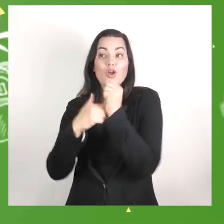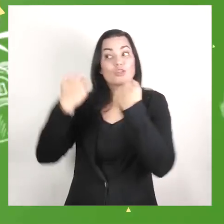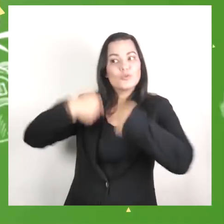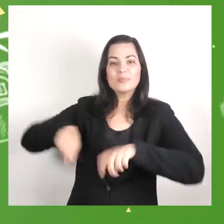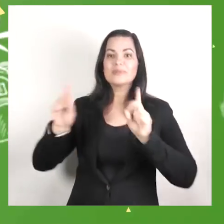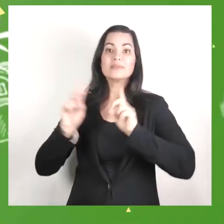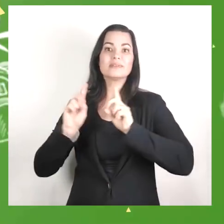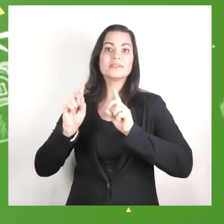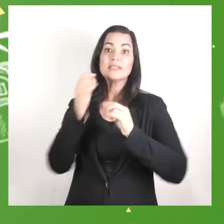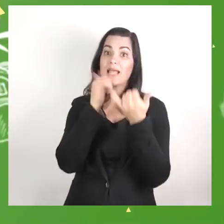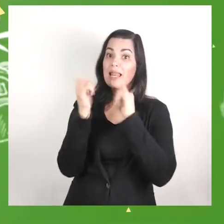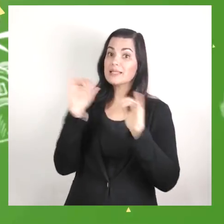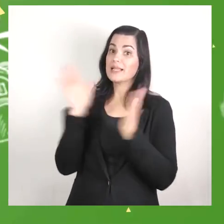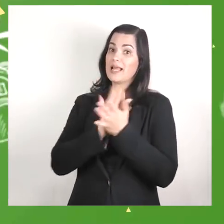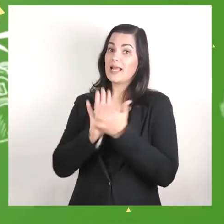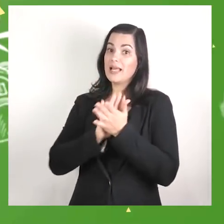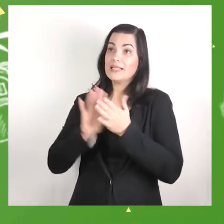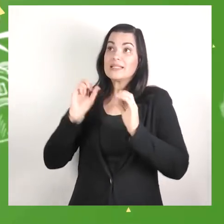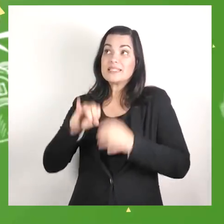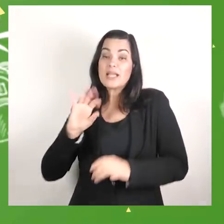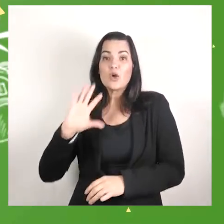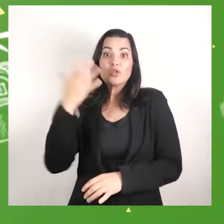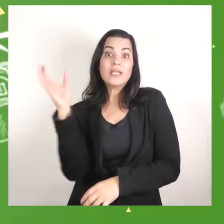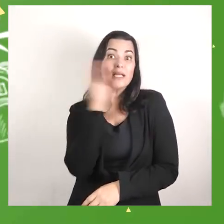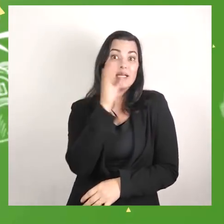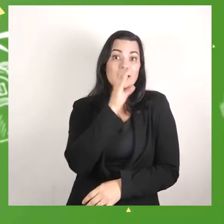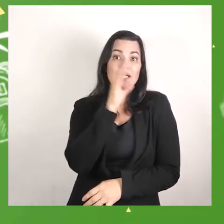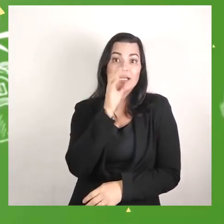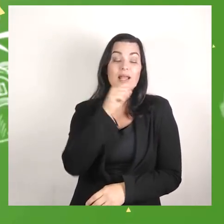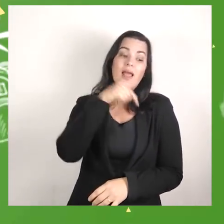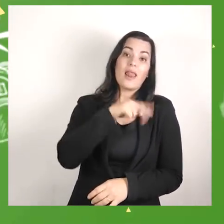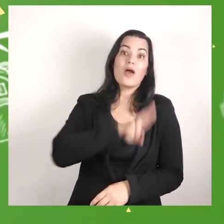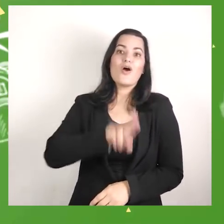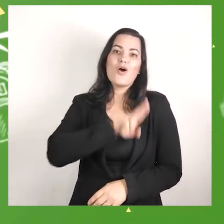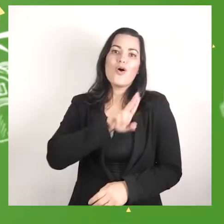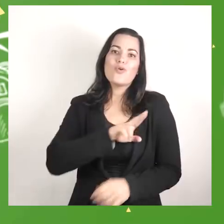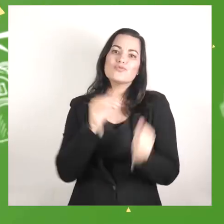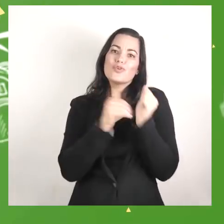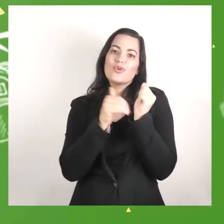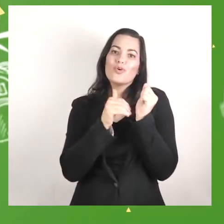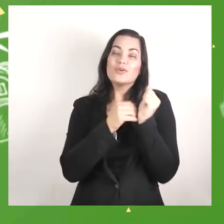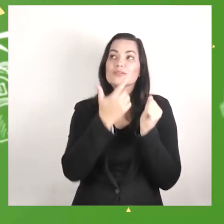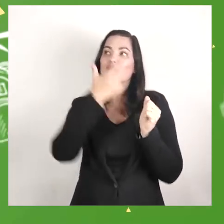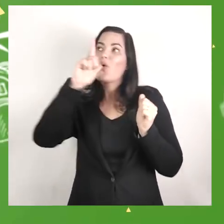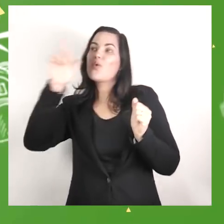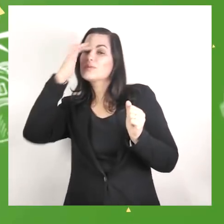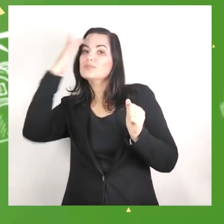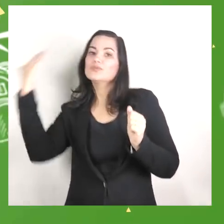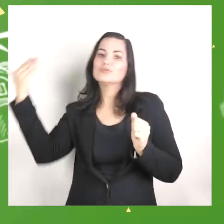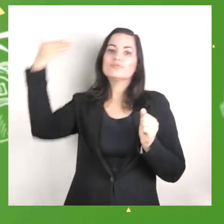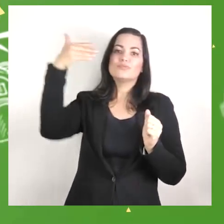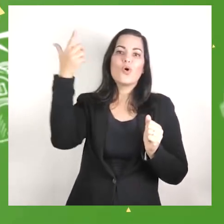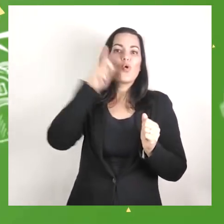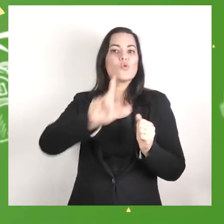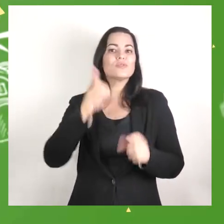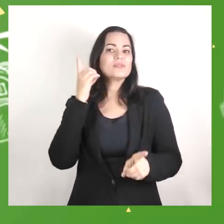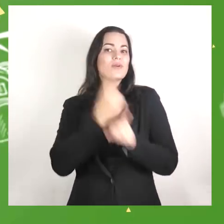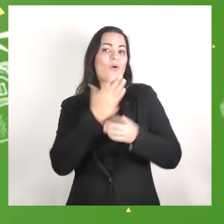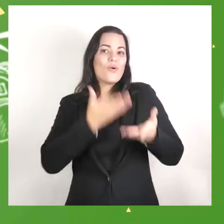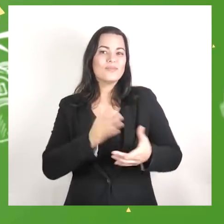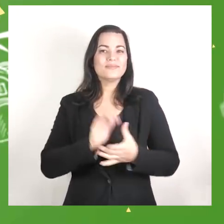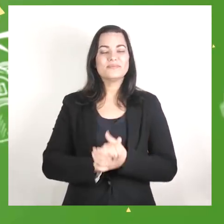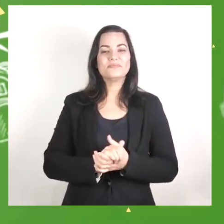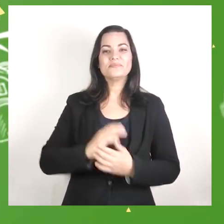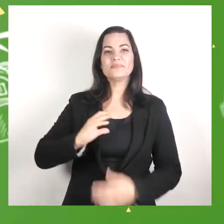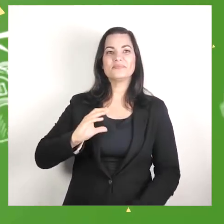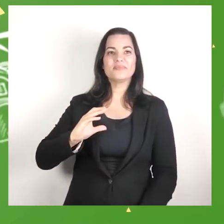de emergência, ela usaria esse código para que as outras pessoas conseguissem encontrá-la. E